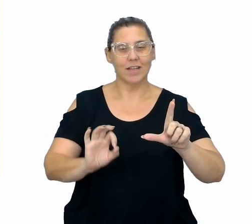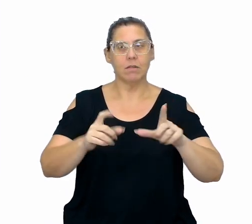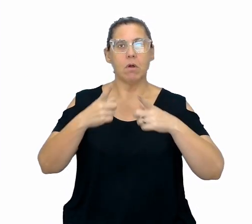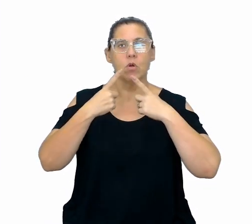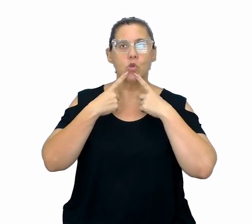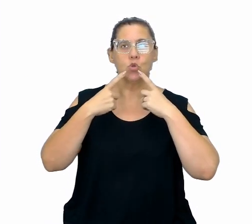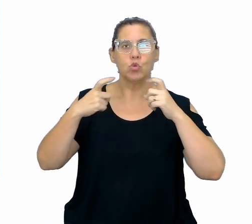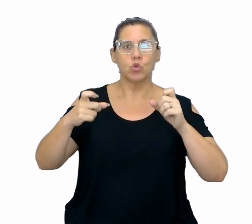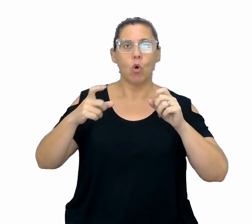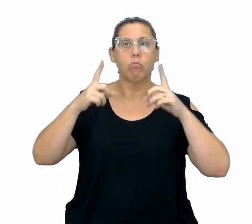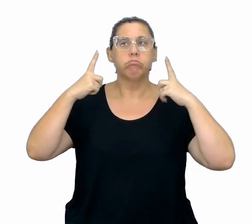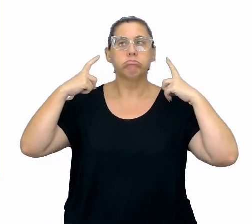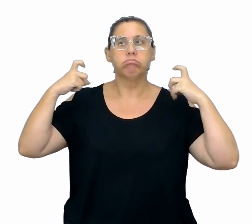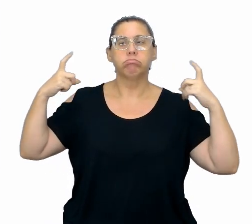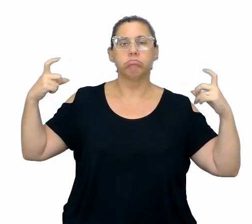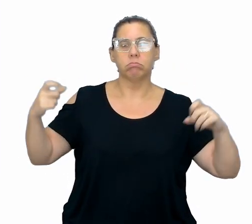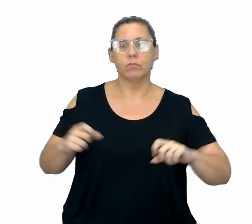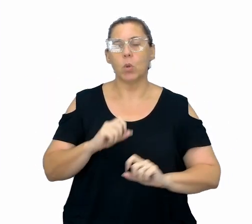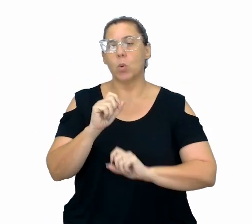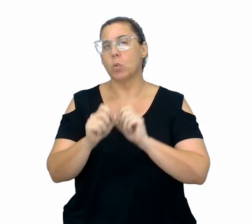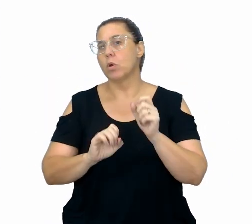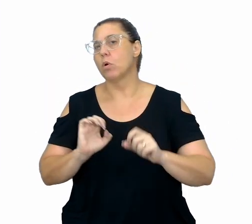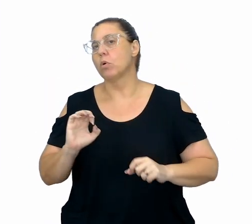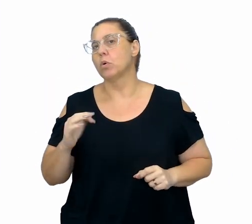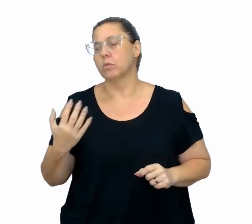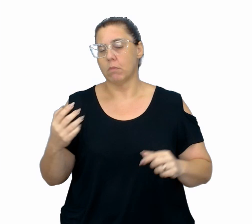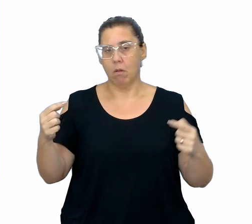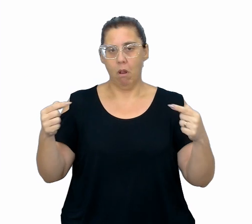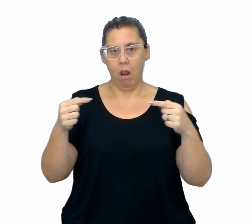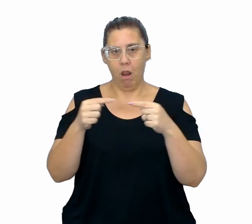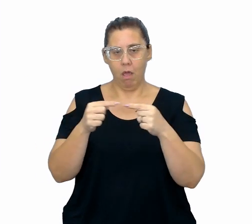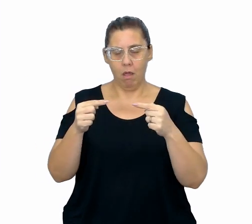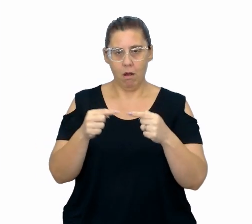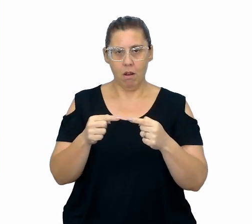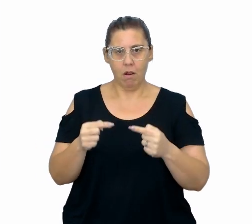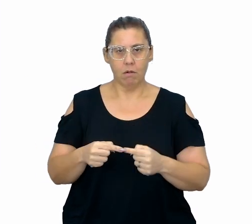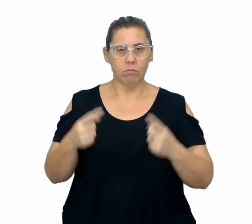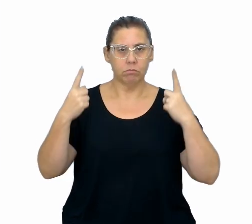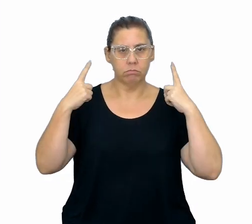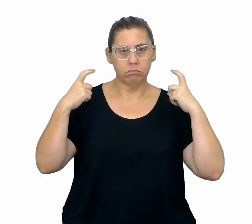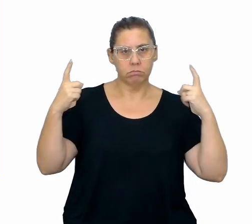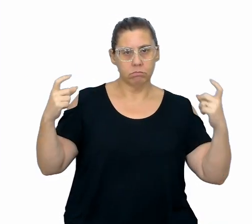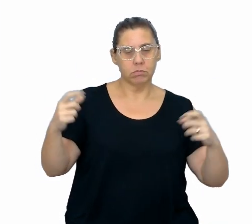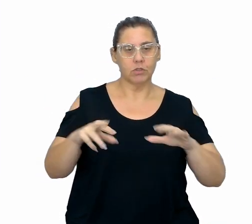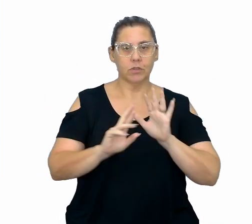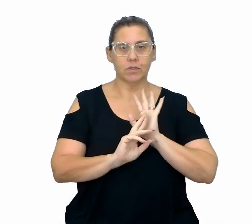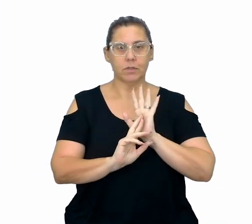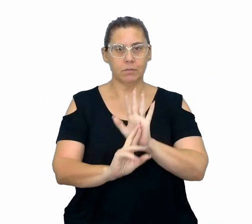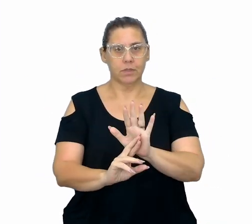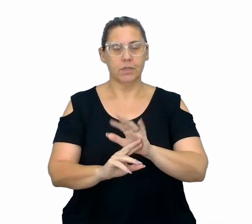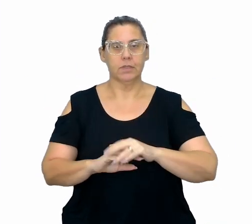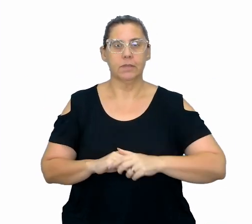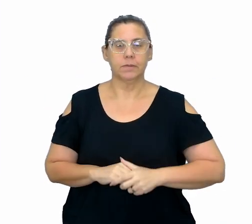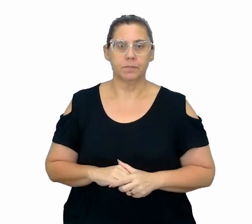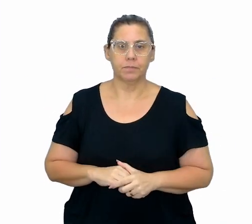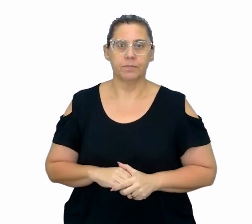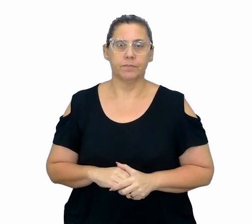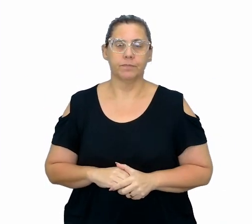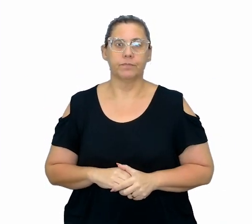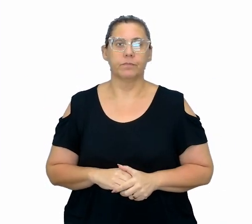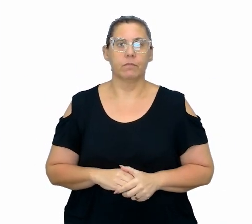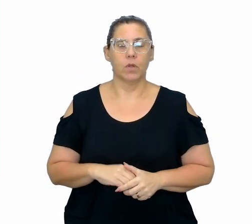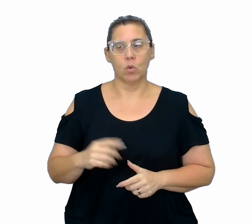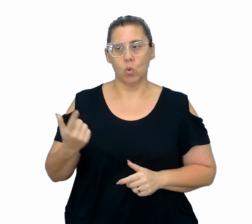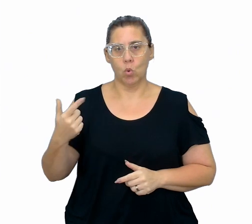que constituem esses nomes, o que exige relacionar os elementos sonoros em sua representação escrita.